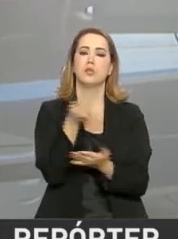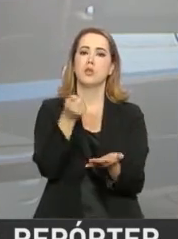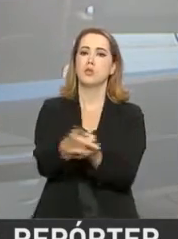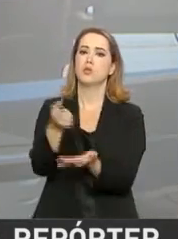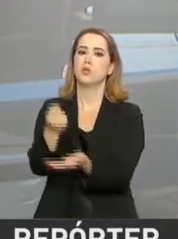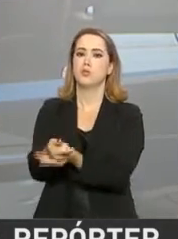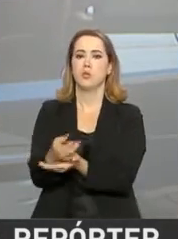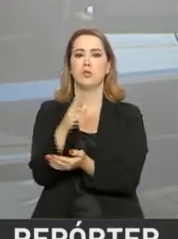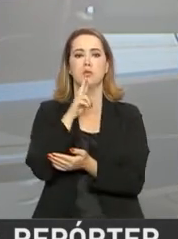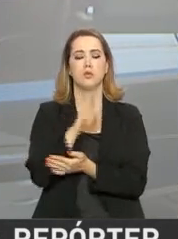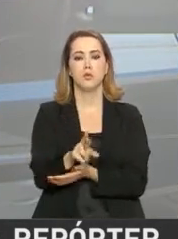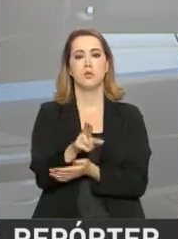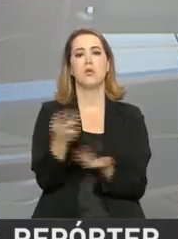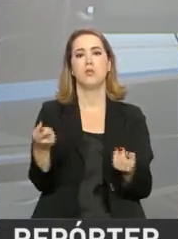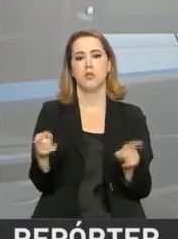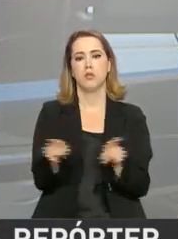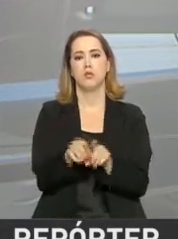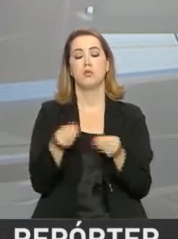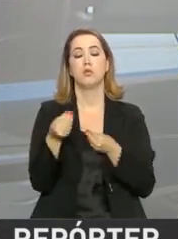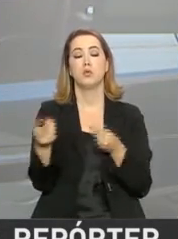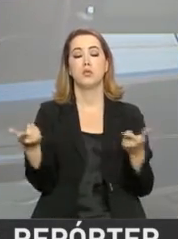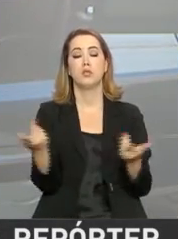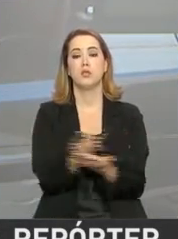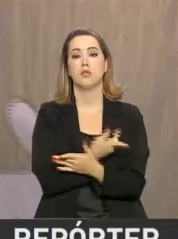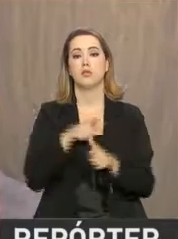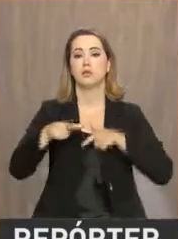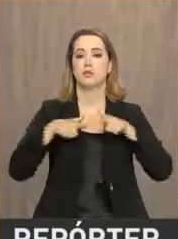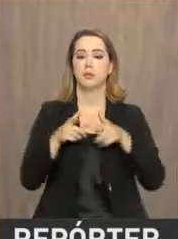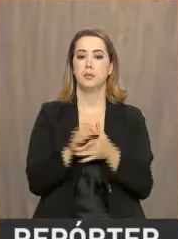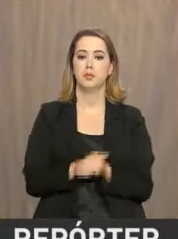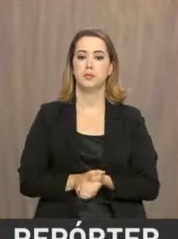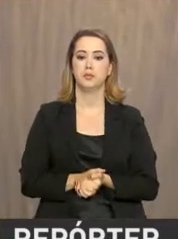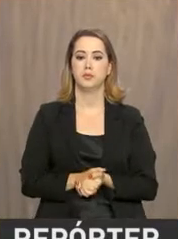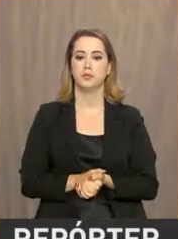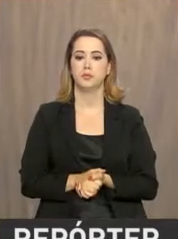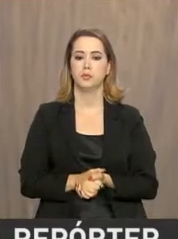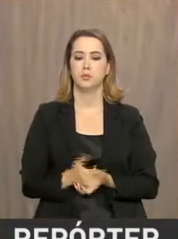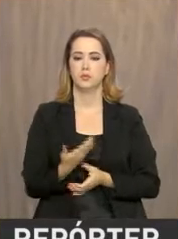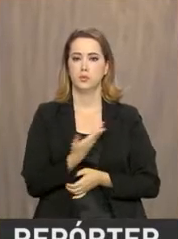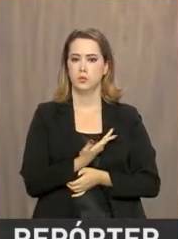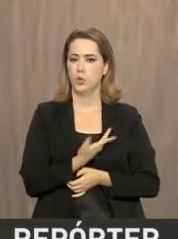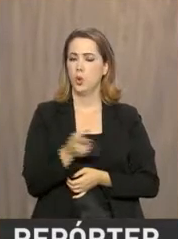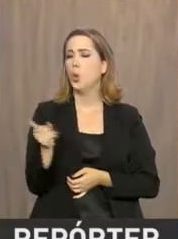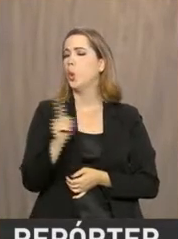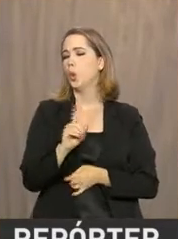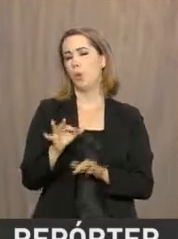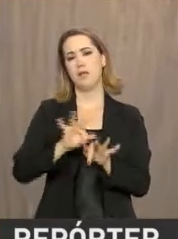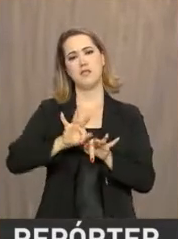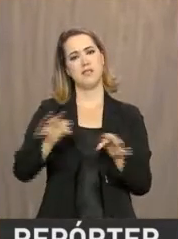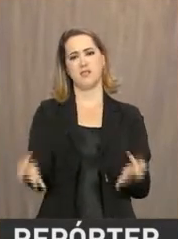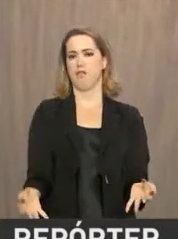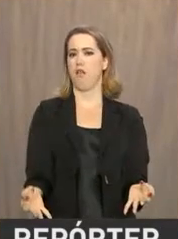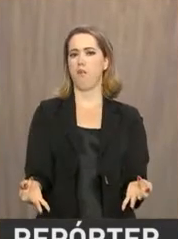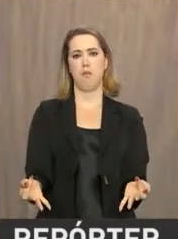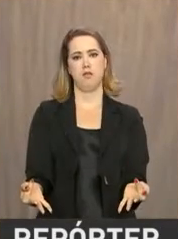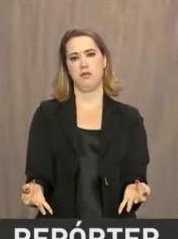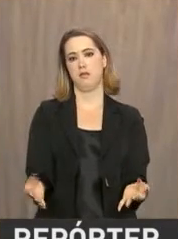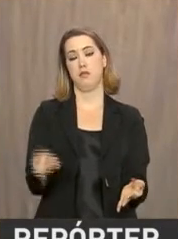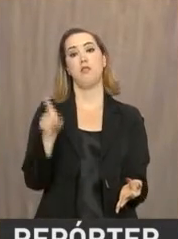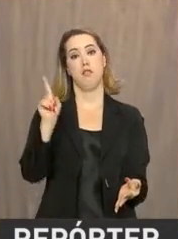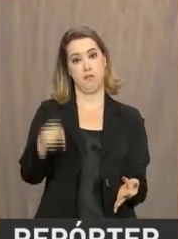e resulta e o resultado desse trabalho não é um processo simples é um processo bastante complexo